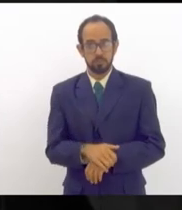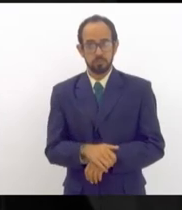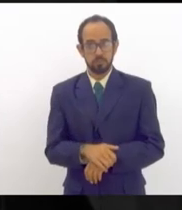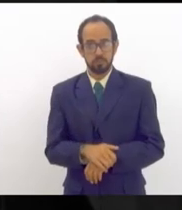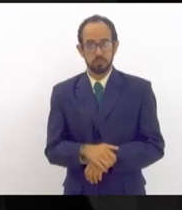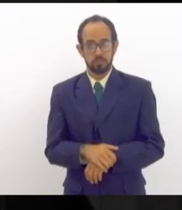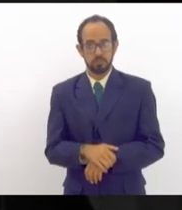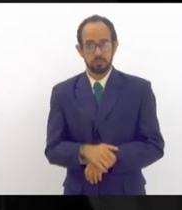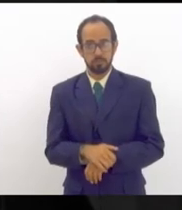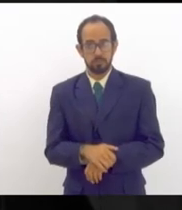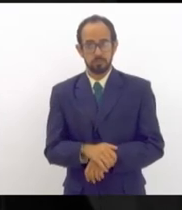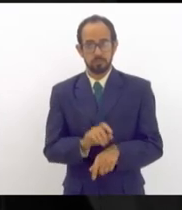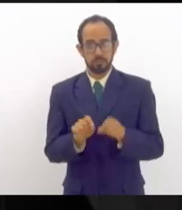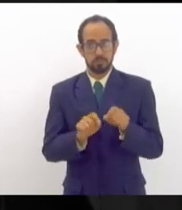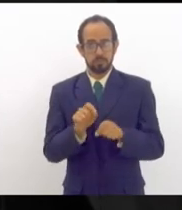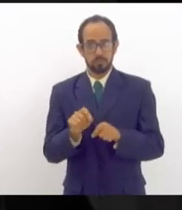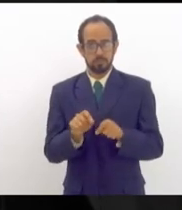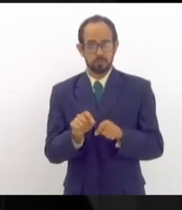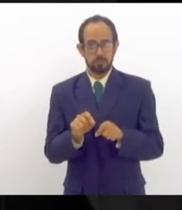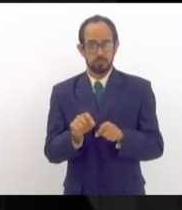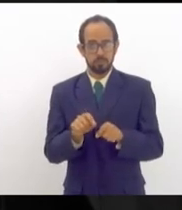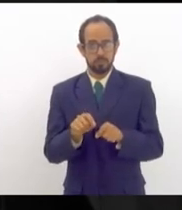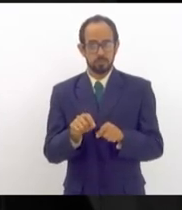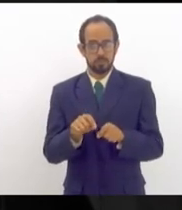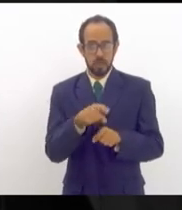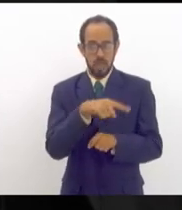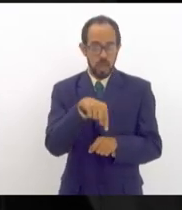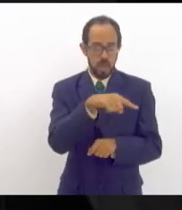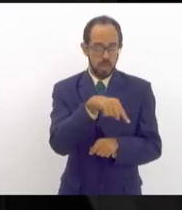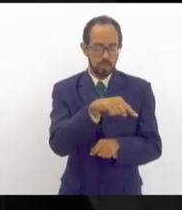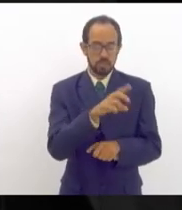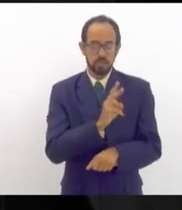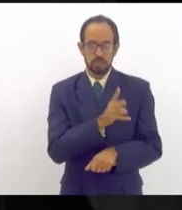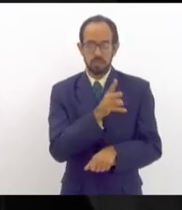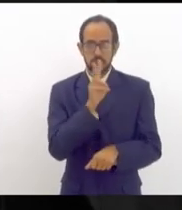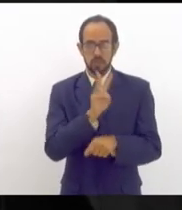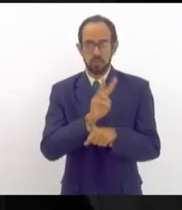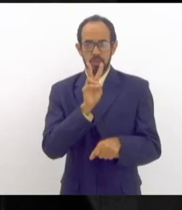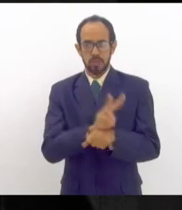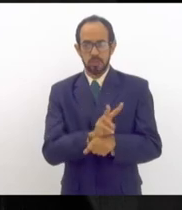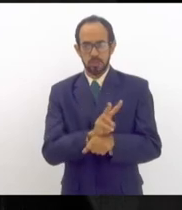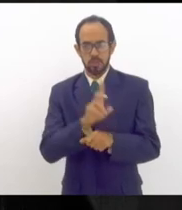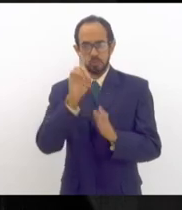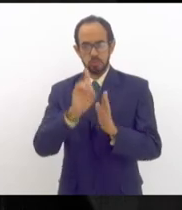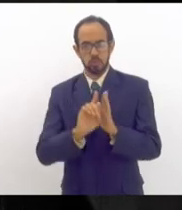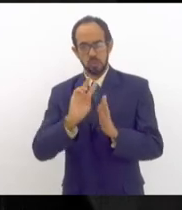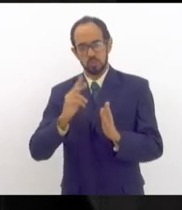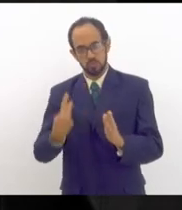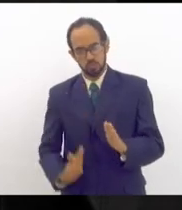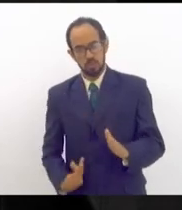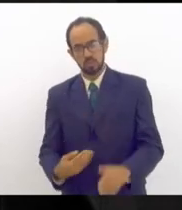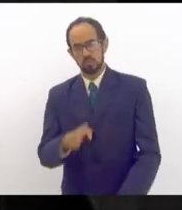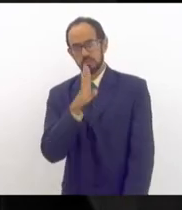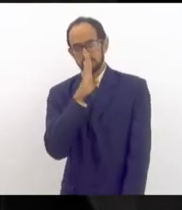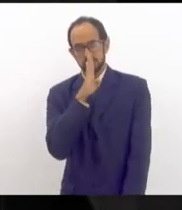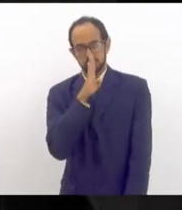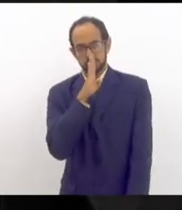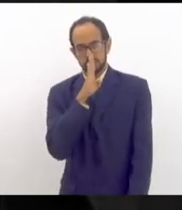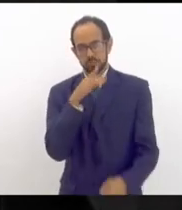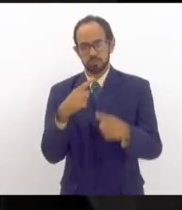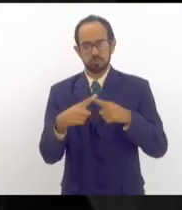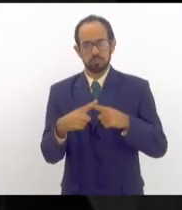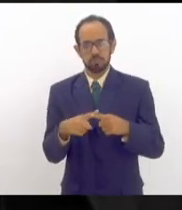os que de alguma forma sempre defender os direitos humanos se calam porque